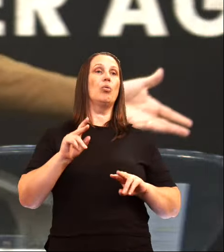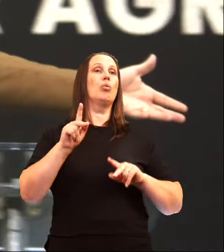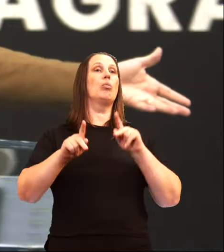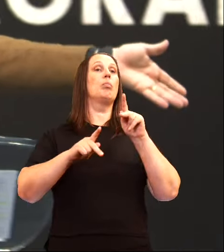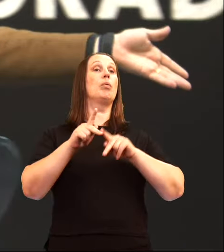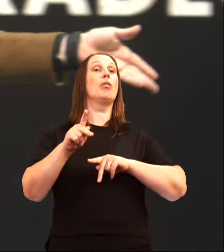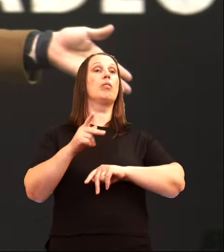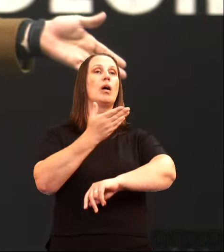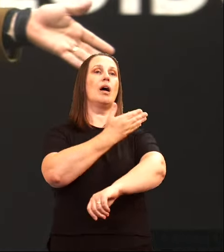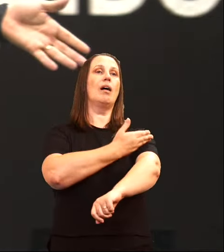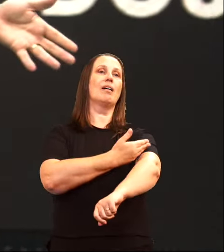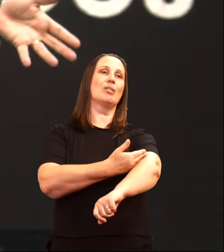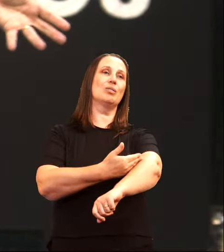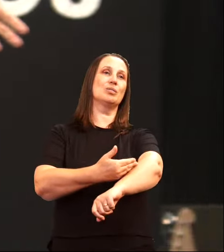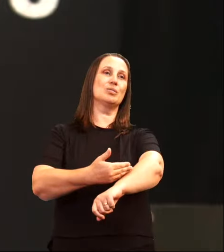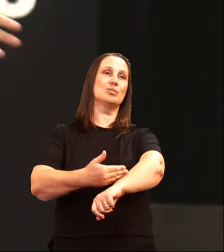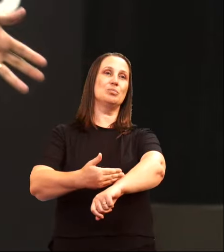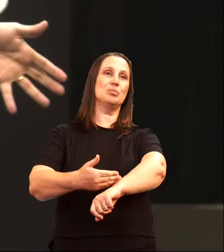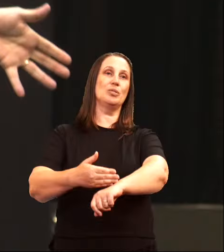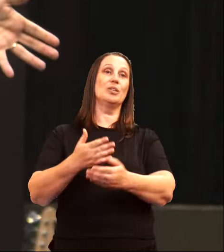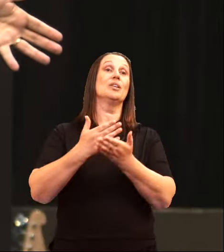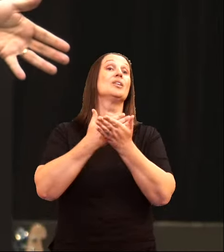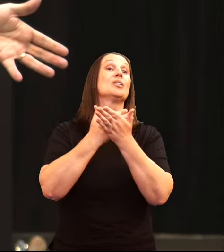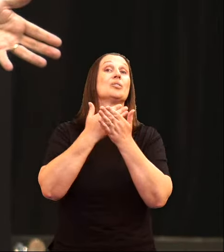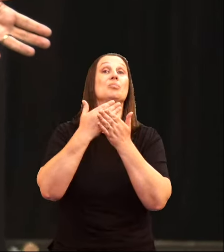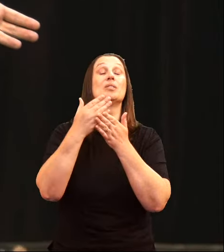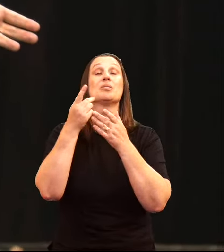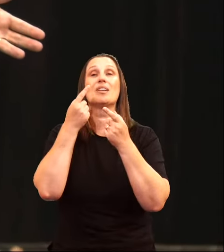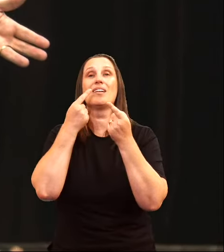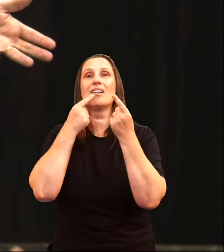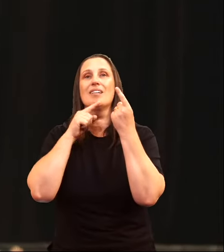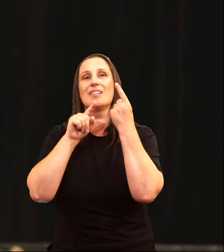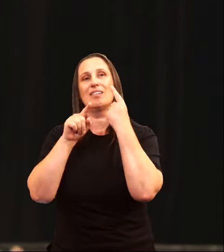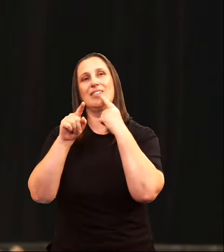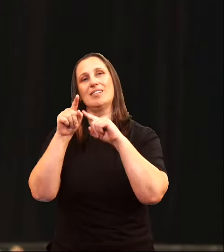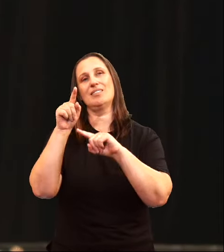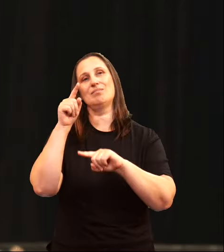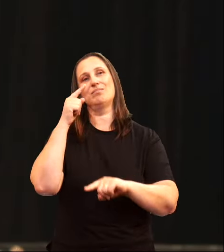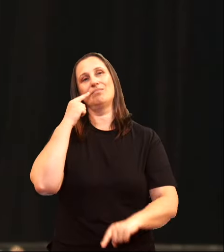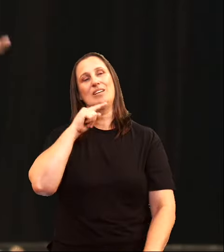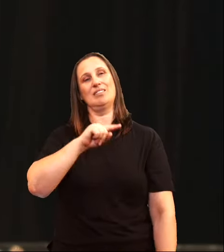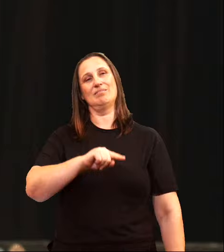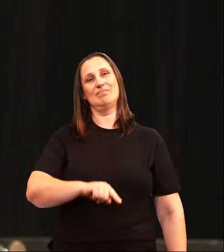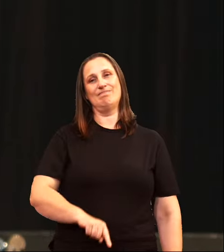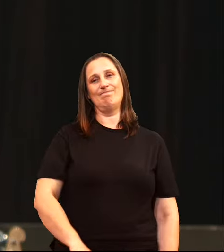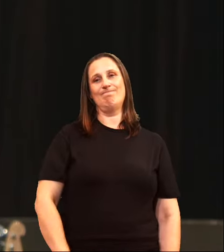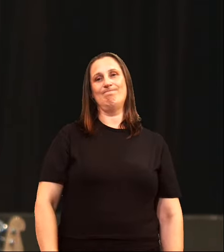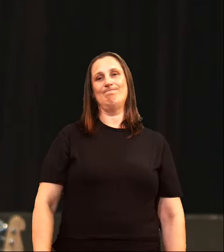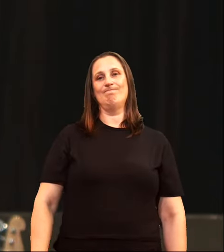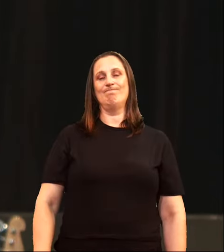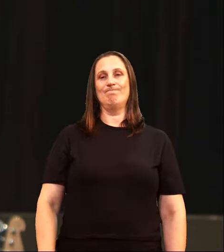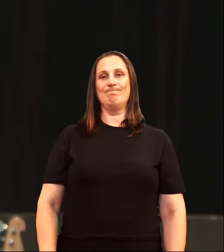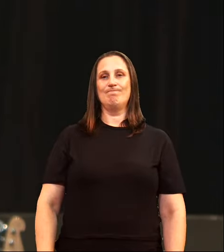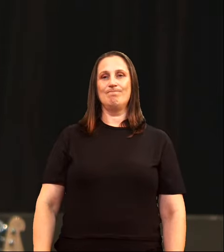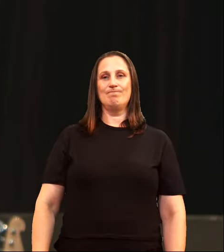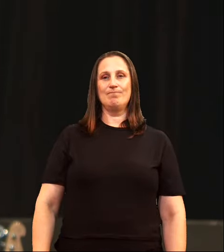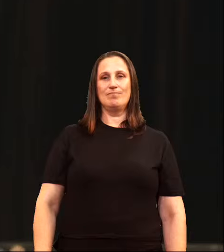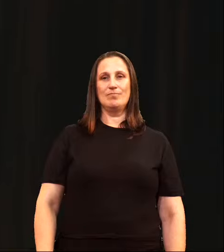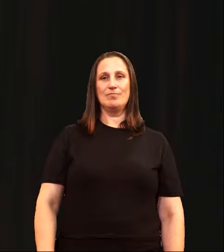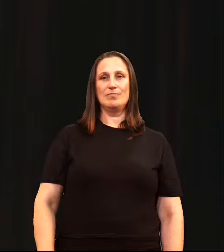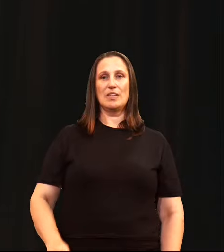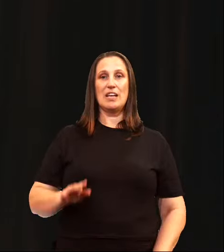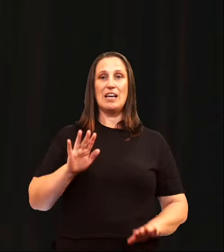E como era só um cardápio, a gente reclama às vezes da comida. Não sei se você está me entendendo.